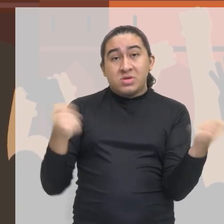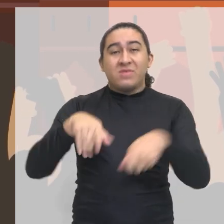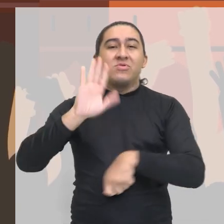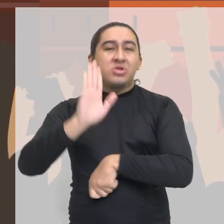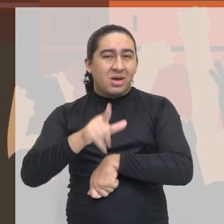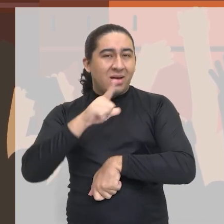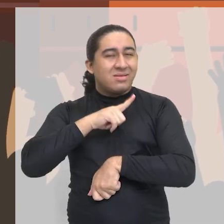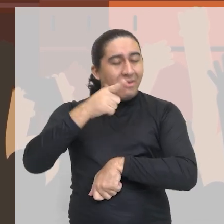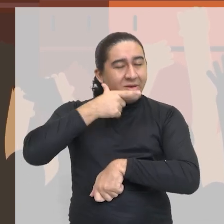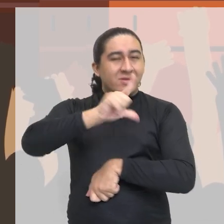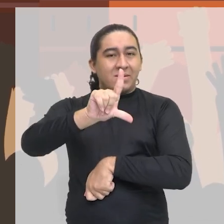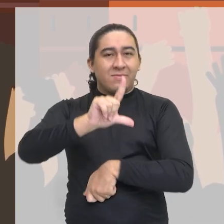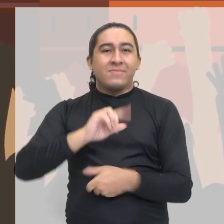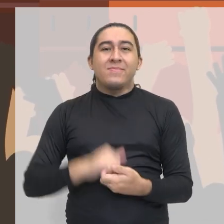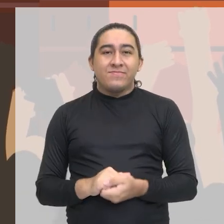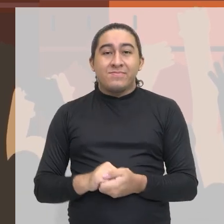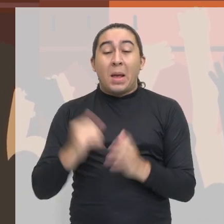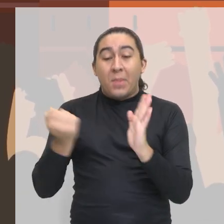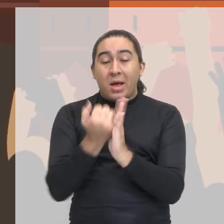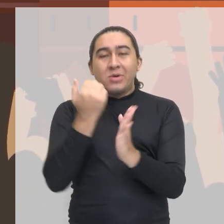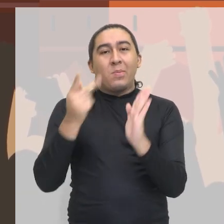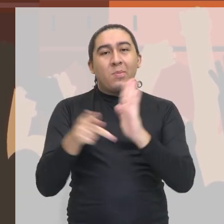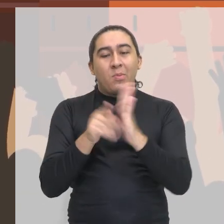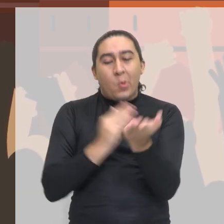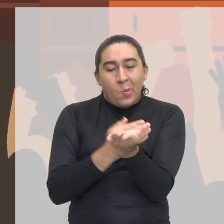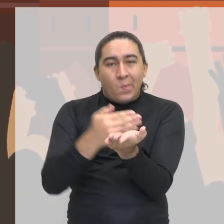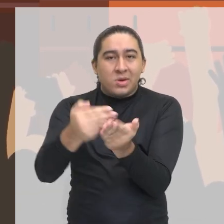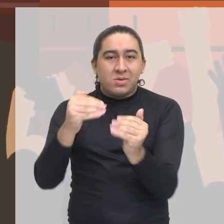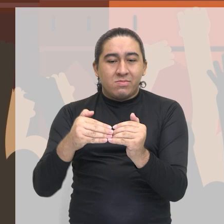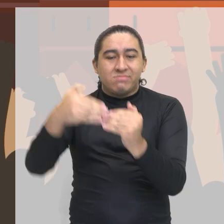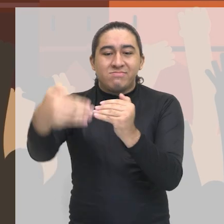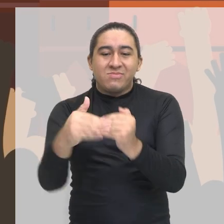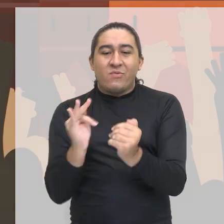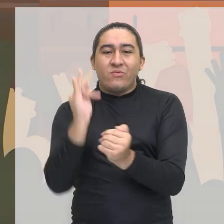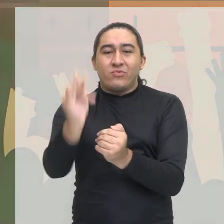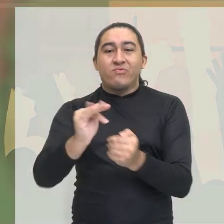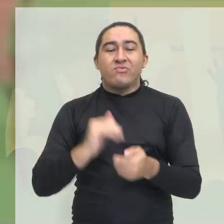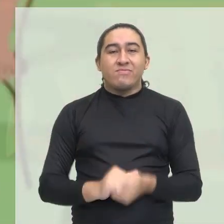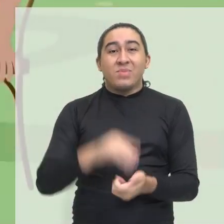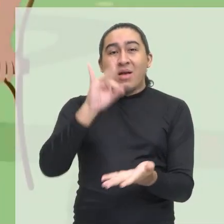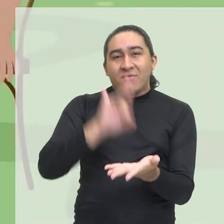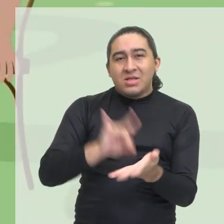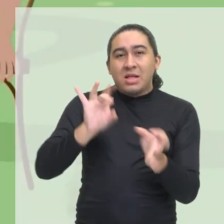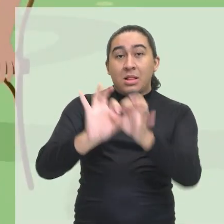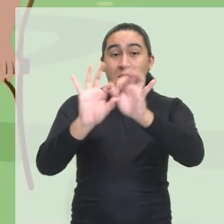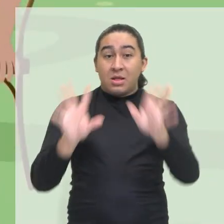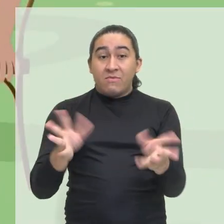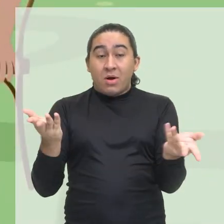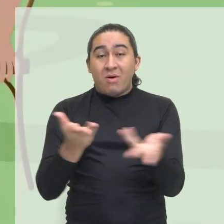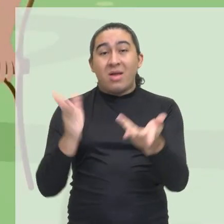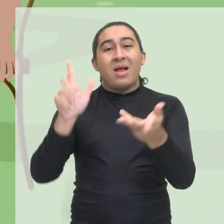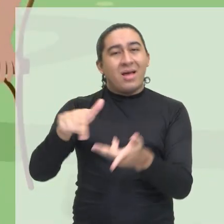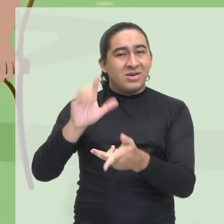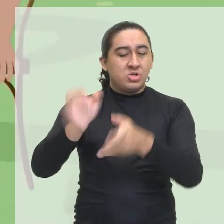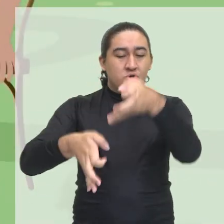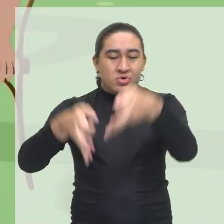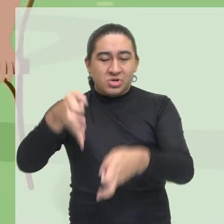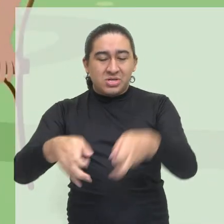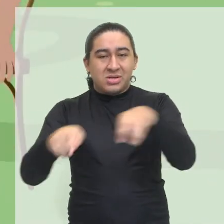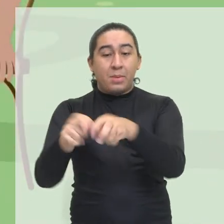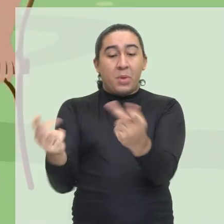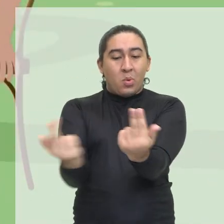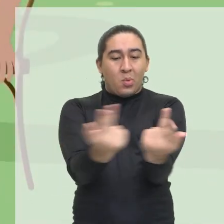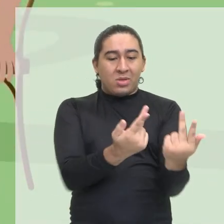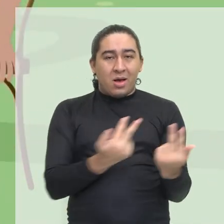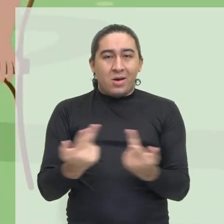Nehru havia se realizado, marcando o início de uma nova era. A verdadeira liberdade está